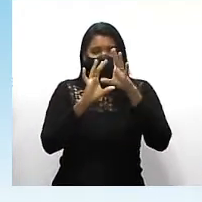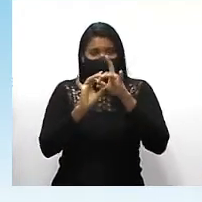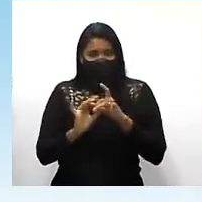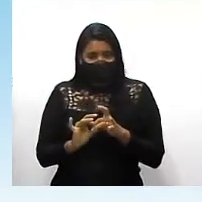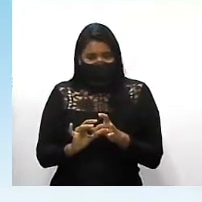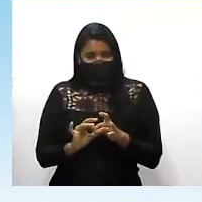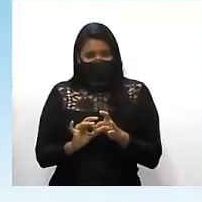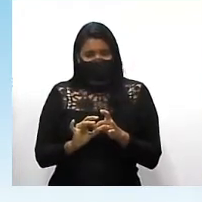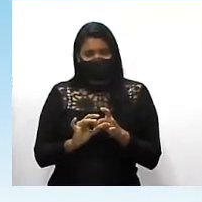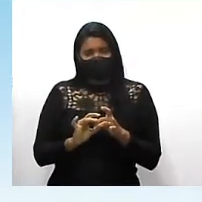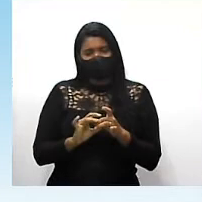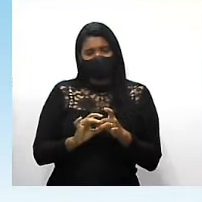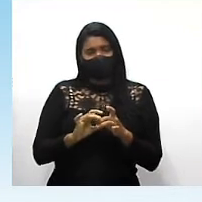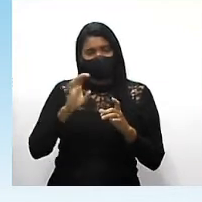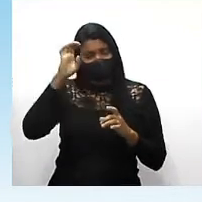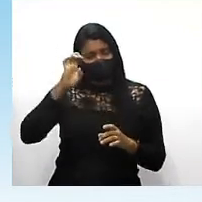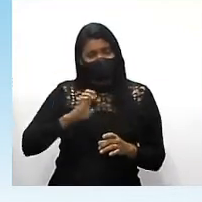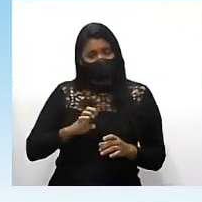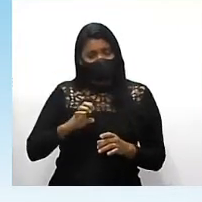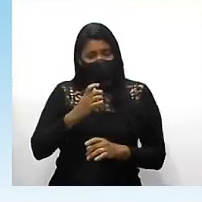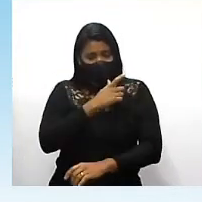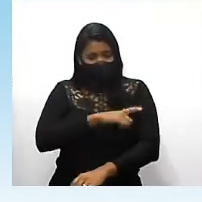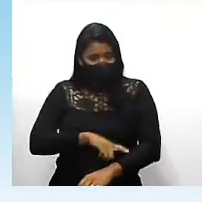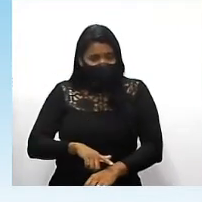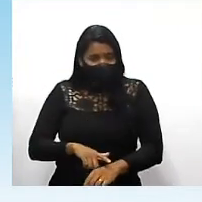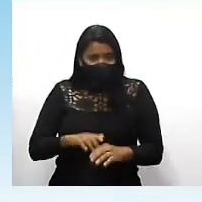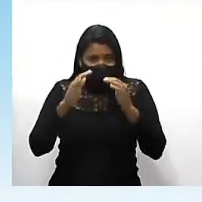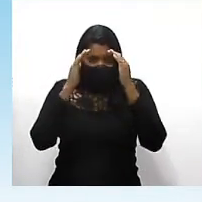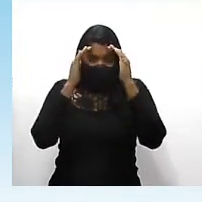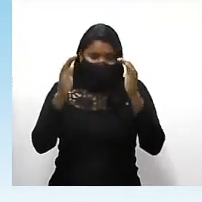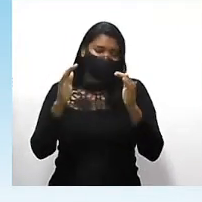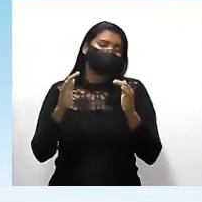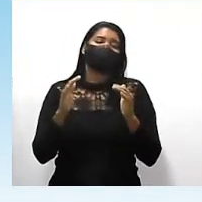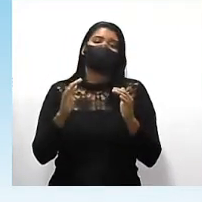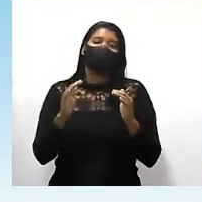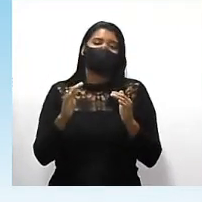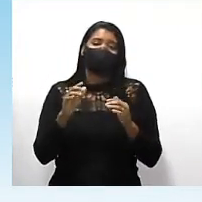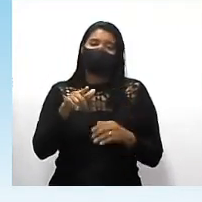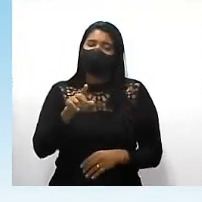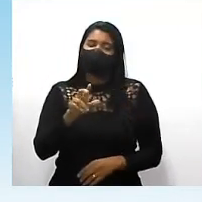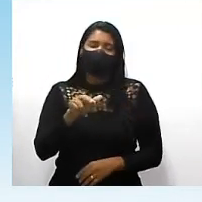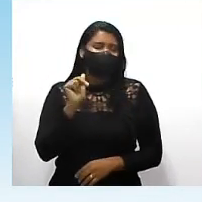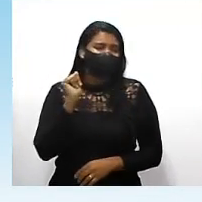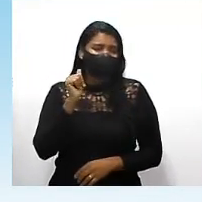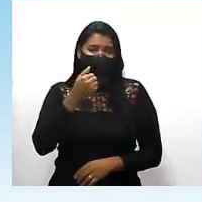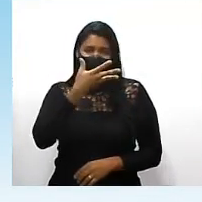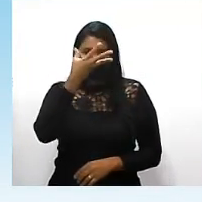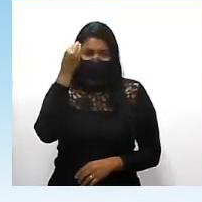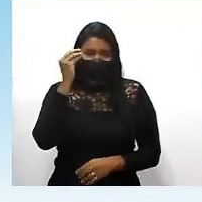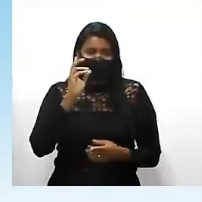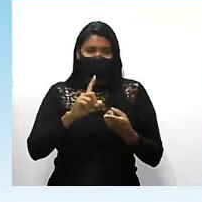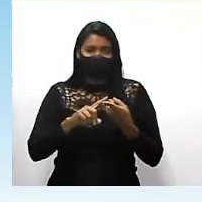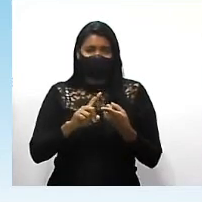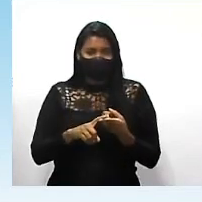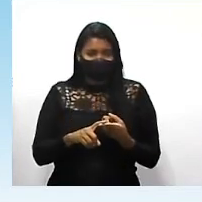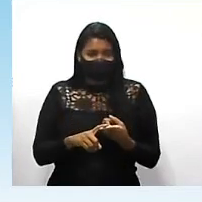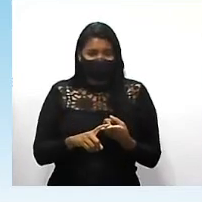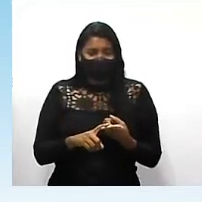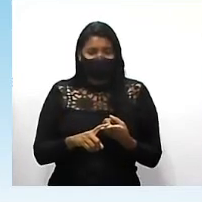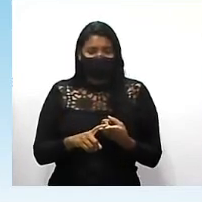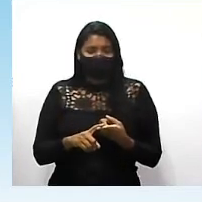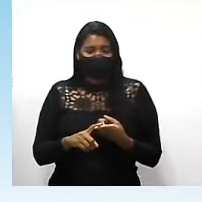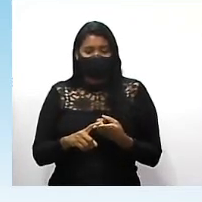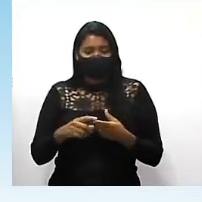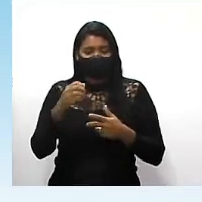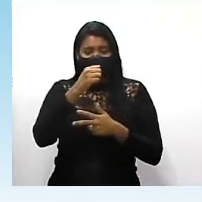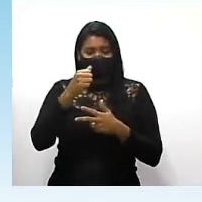ético e moral. E além do pensamento judaico-cristão, também você não pode esquecer da questão do Estado no controle